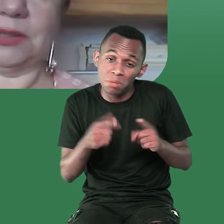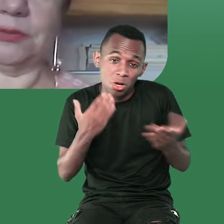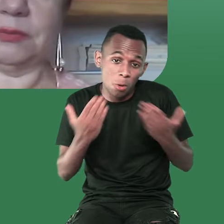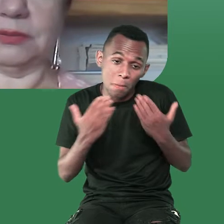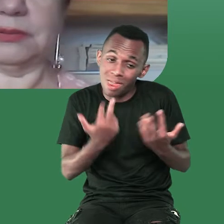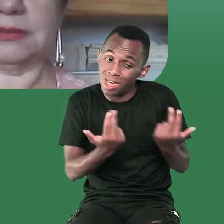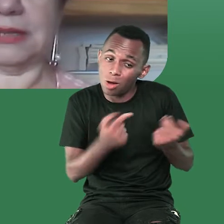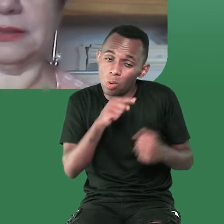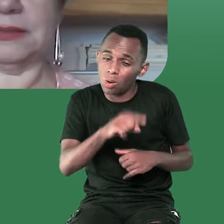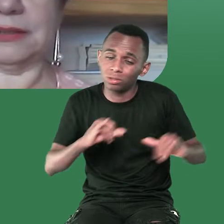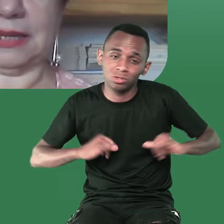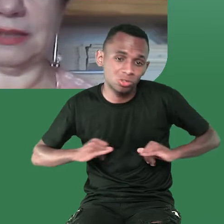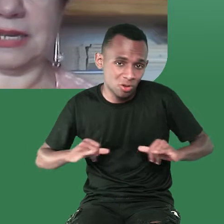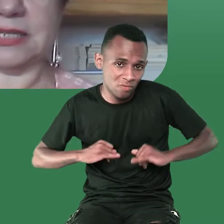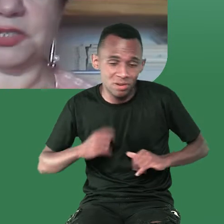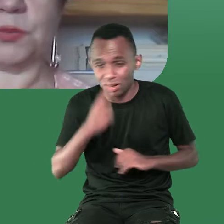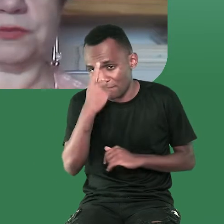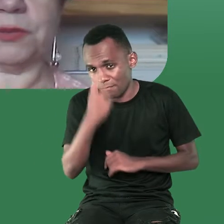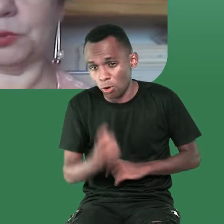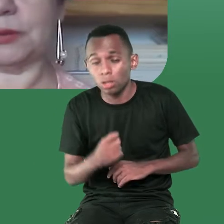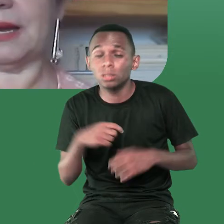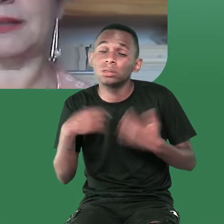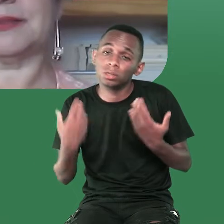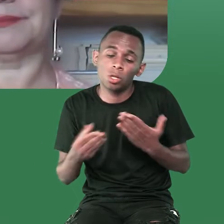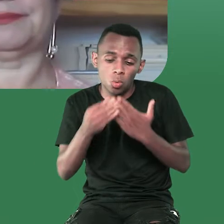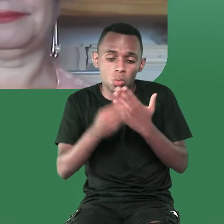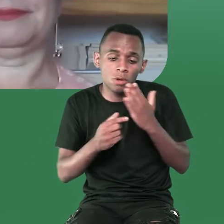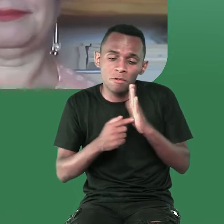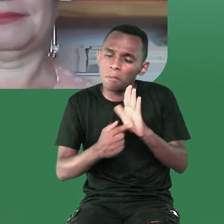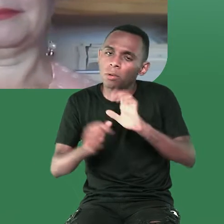né? Então o livro traz isso de uma forma muito